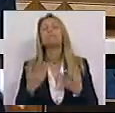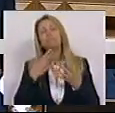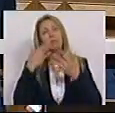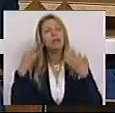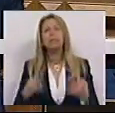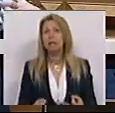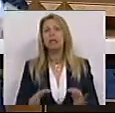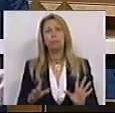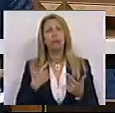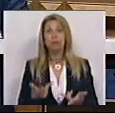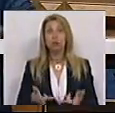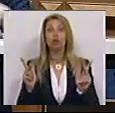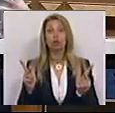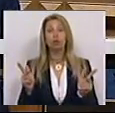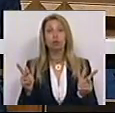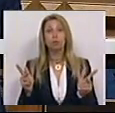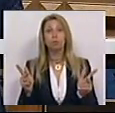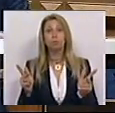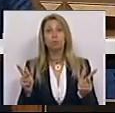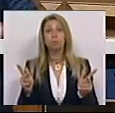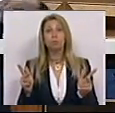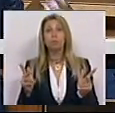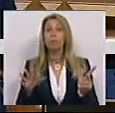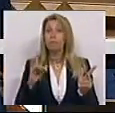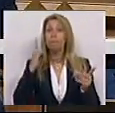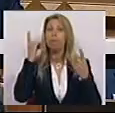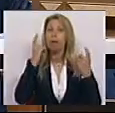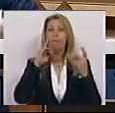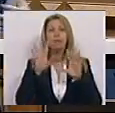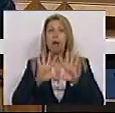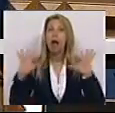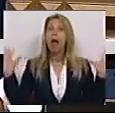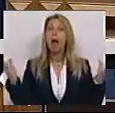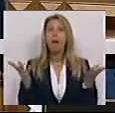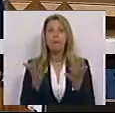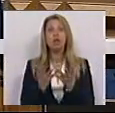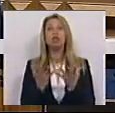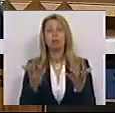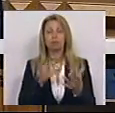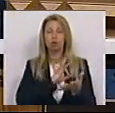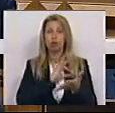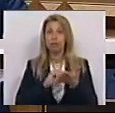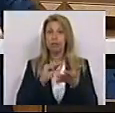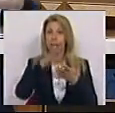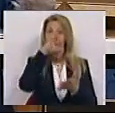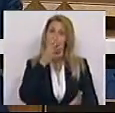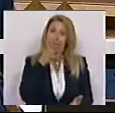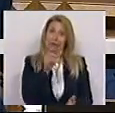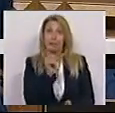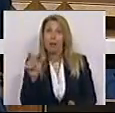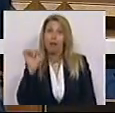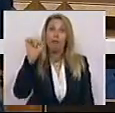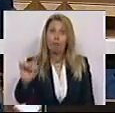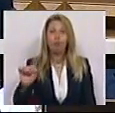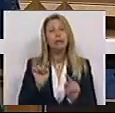certamente disponíveis para considerar a maior abrangência, segundo as palavras do Sr. Secretário de Estado, da